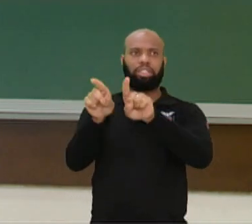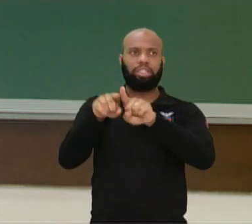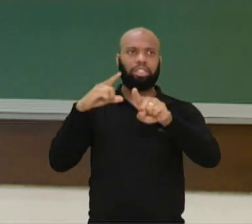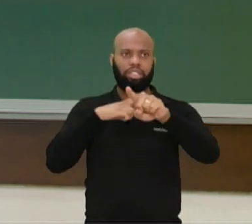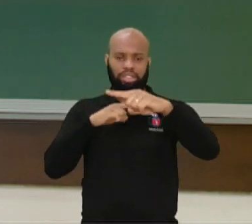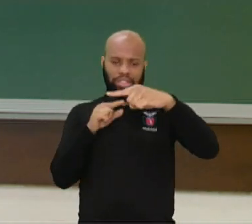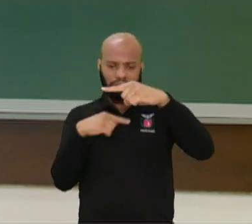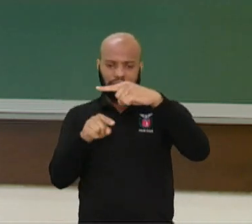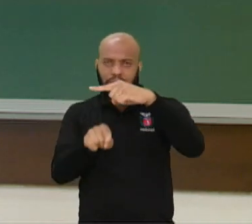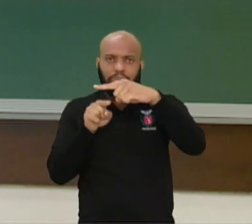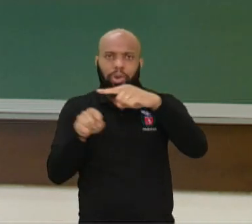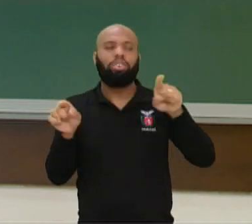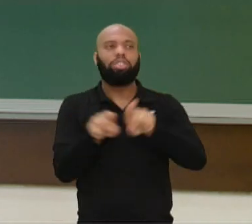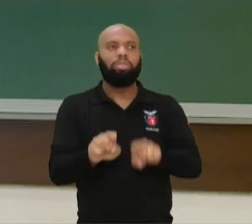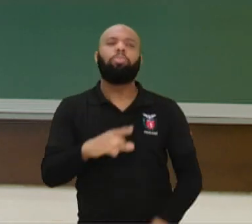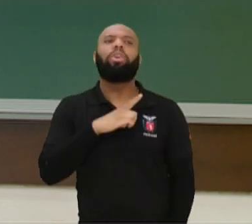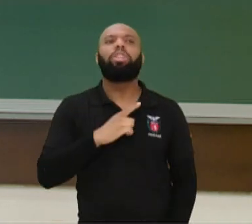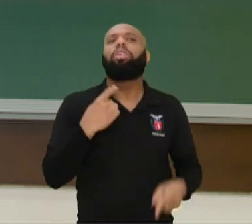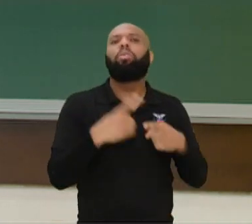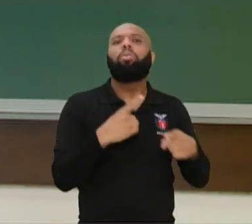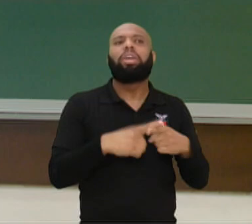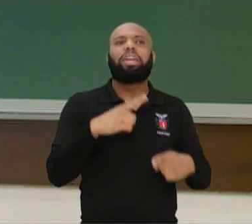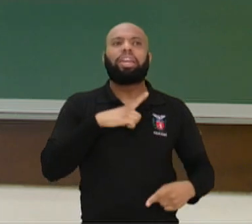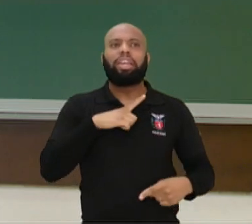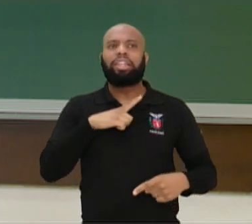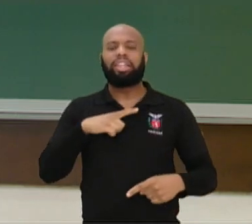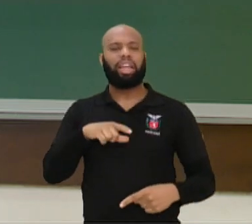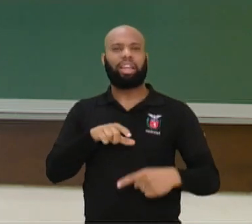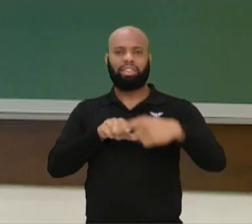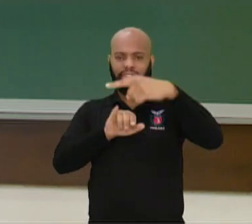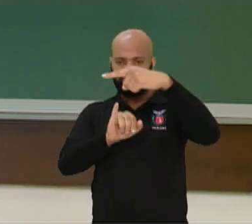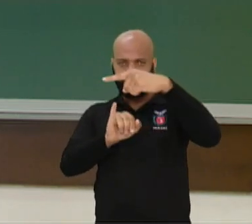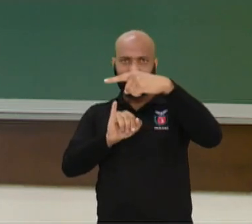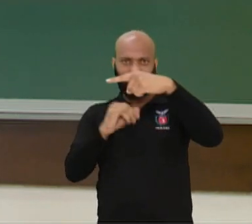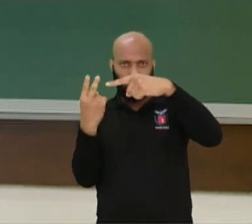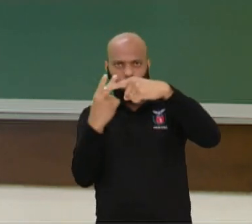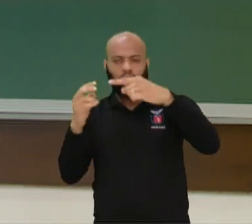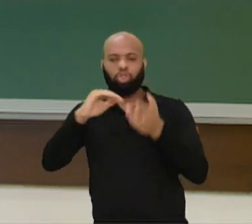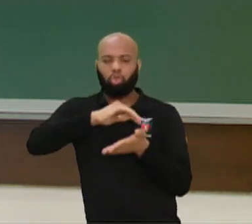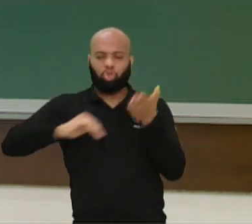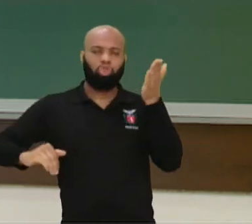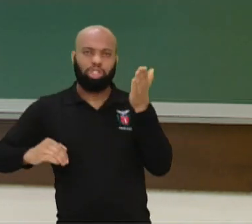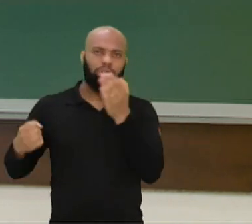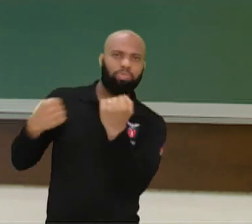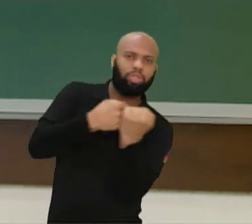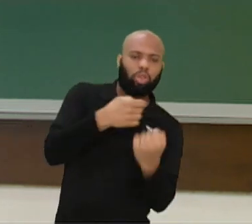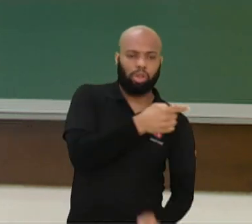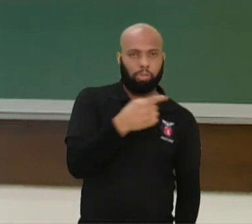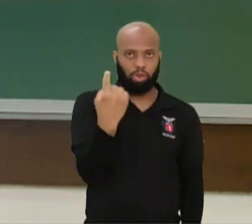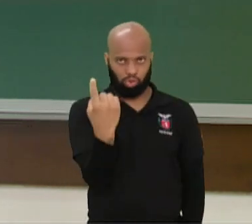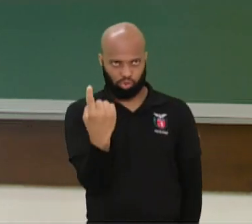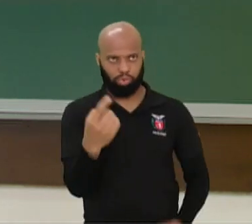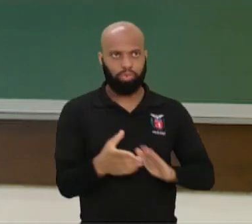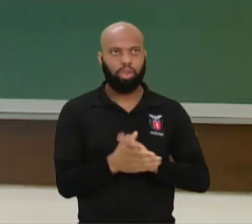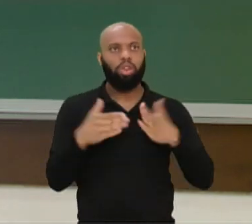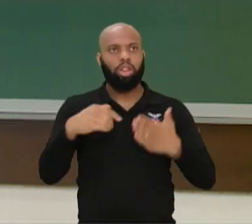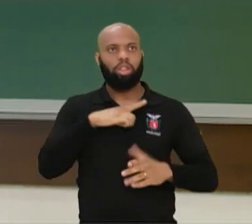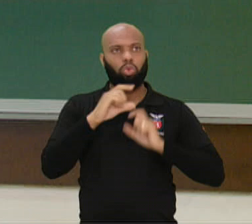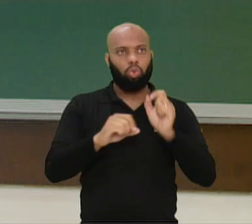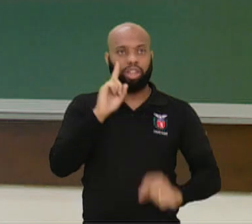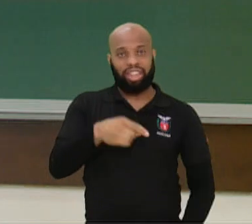do denominador também por menos 1. Então, os dois já foram substituídos.